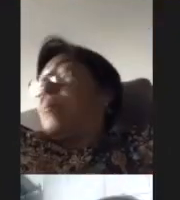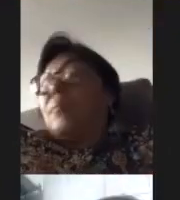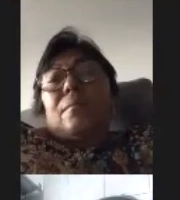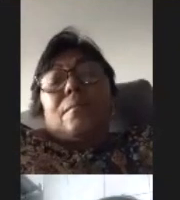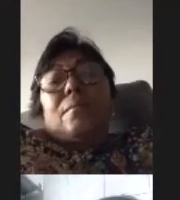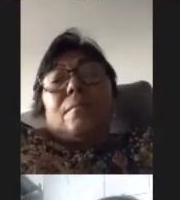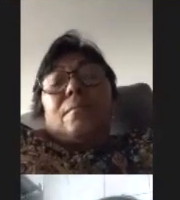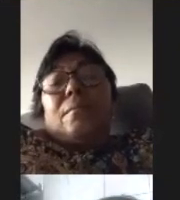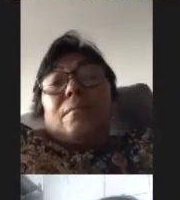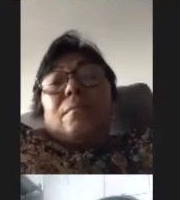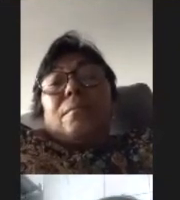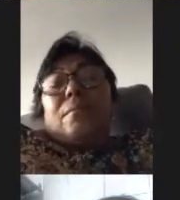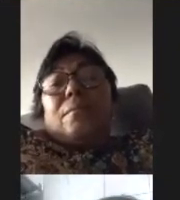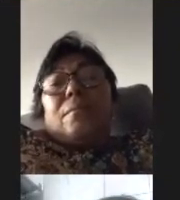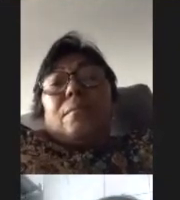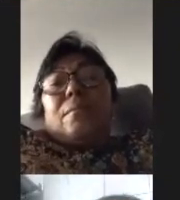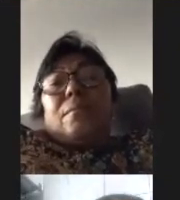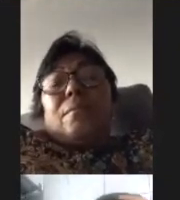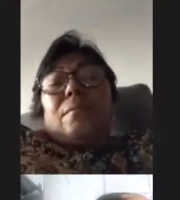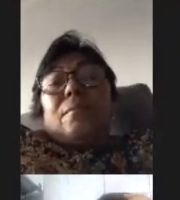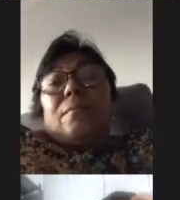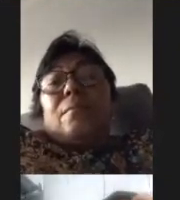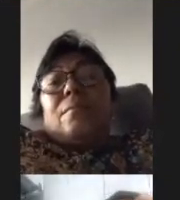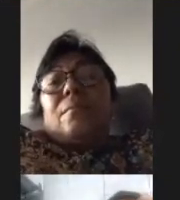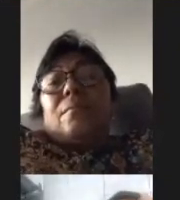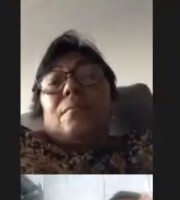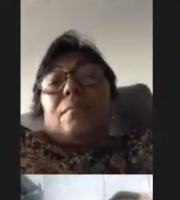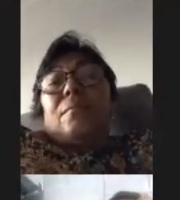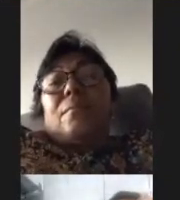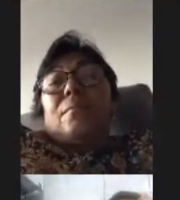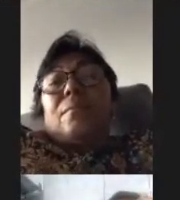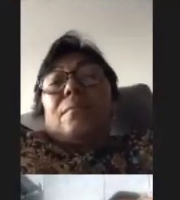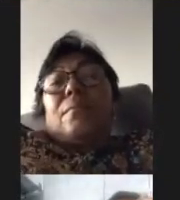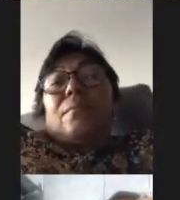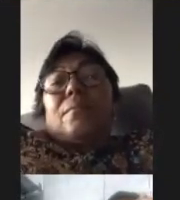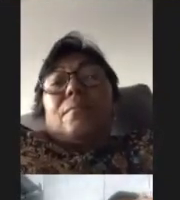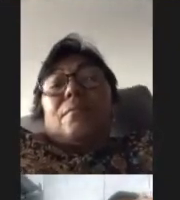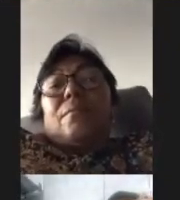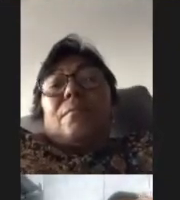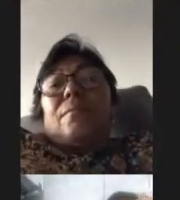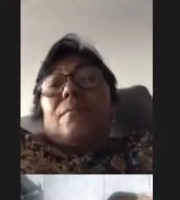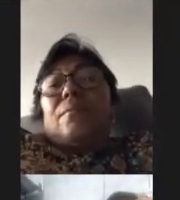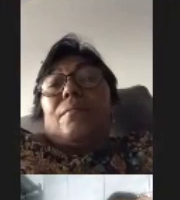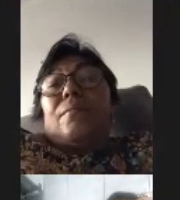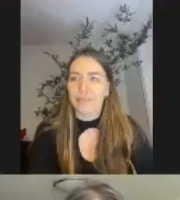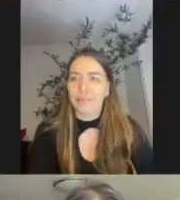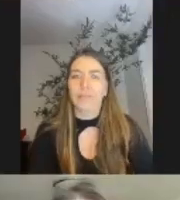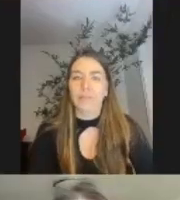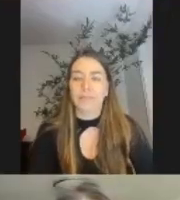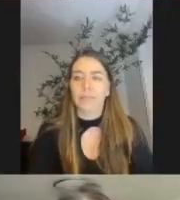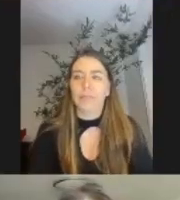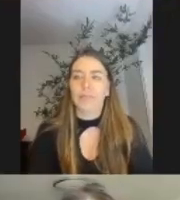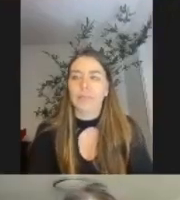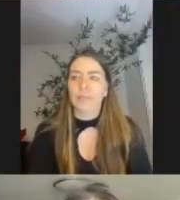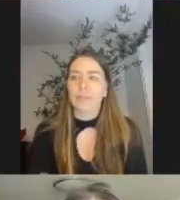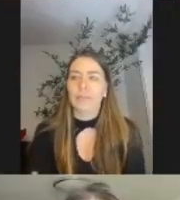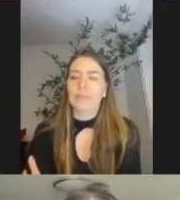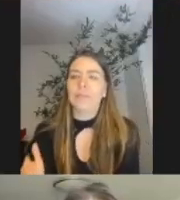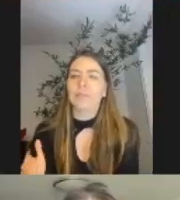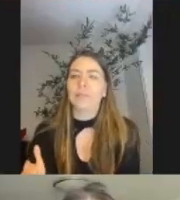de nenhum tipo. Farinhas refinadas, inclusive arroz, aveia,